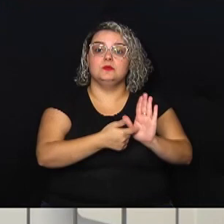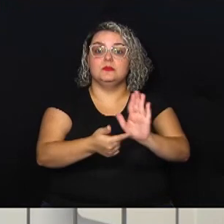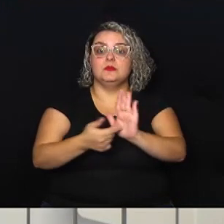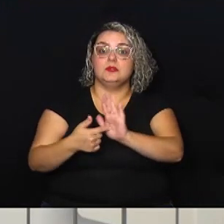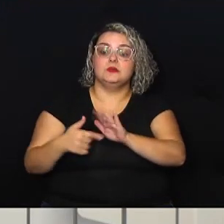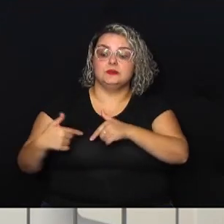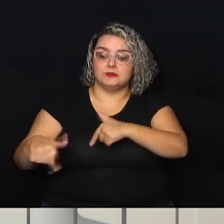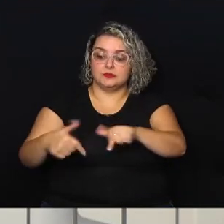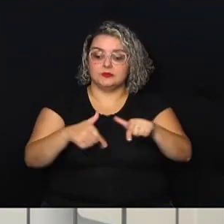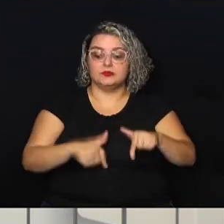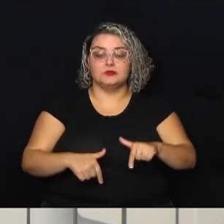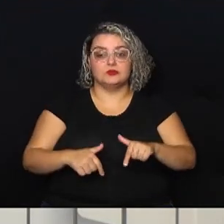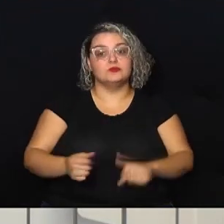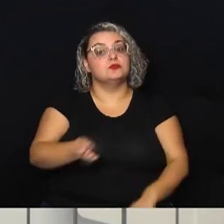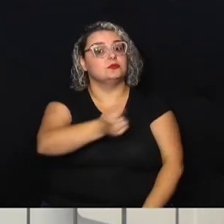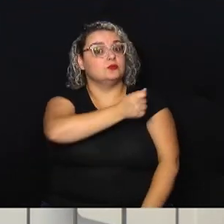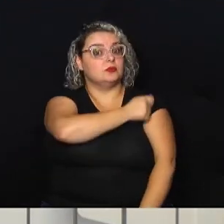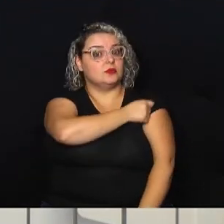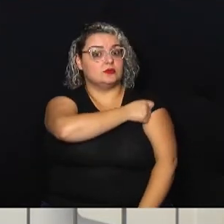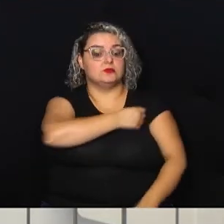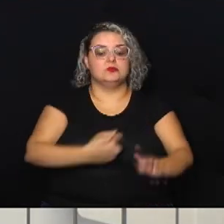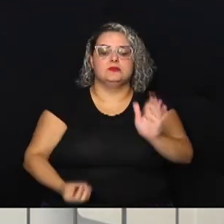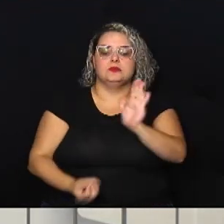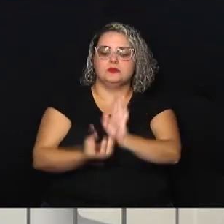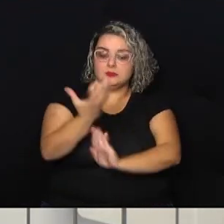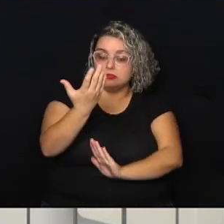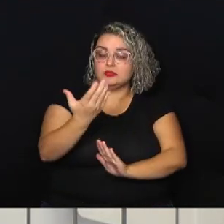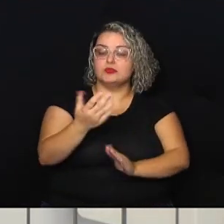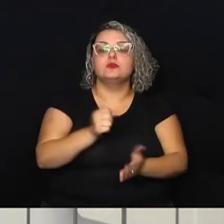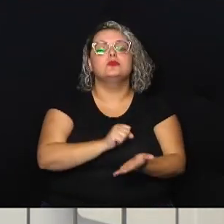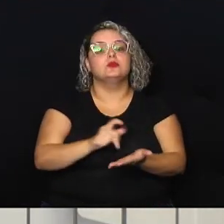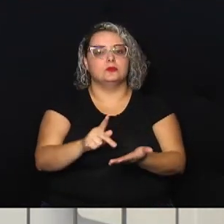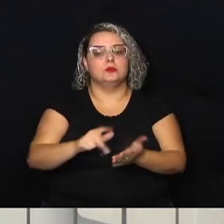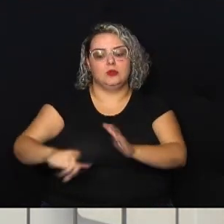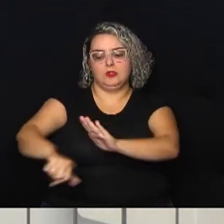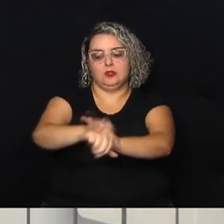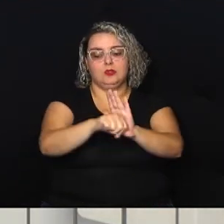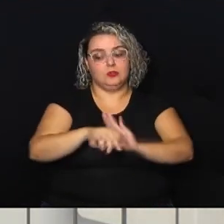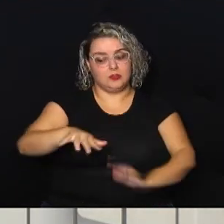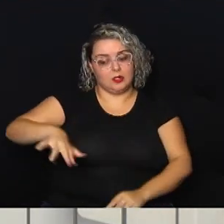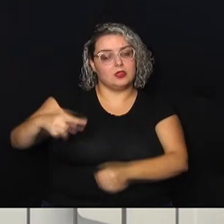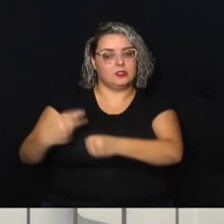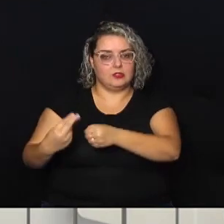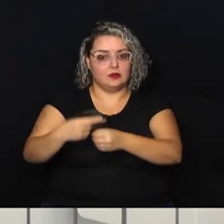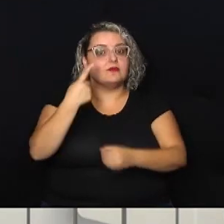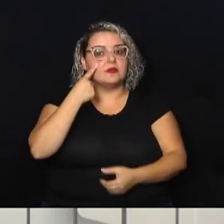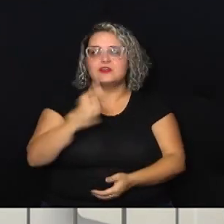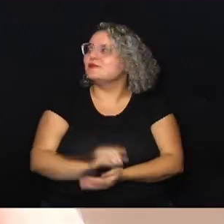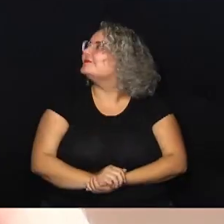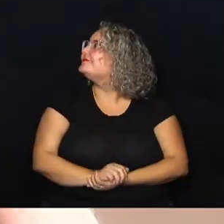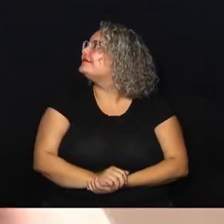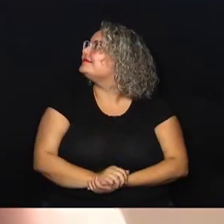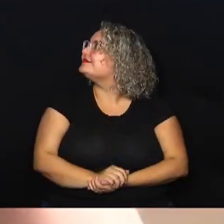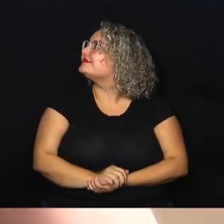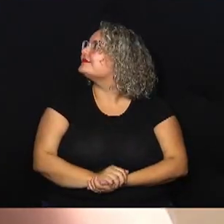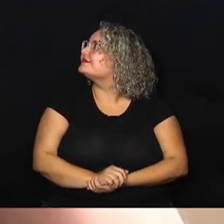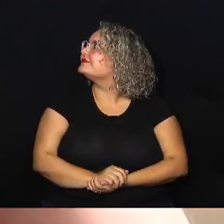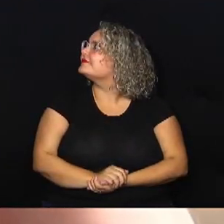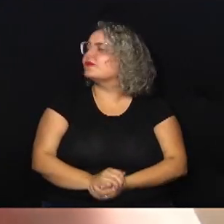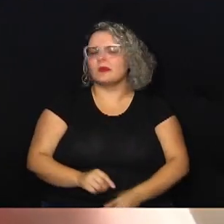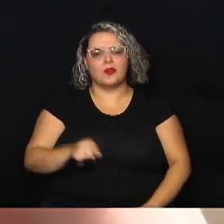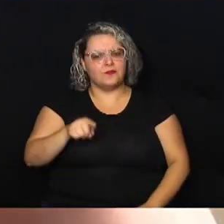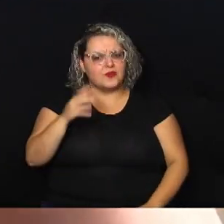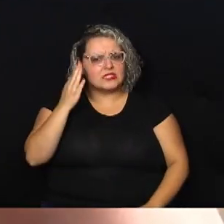que criou o aplicativo para mapear crimes na região da Unicamp. Olha só. Você sabia que existe